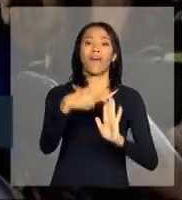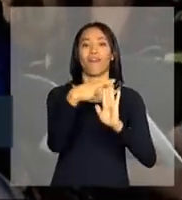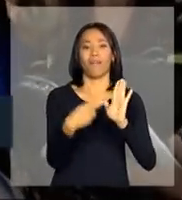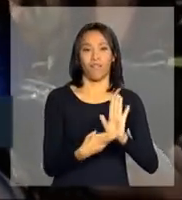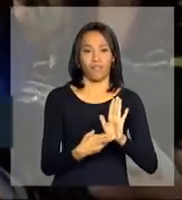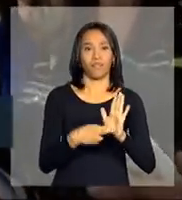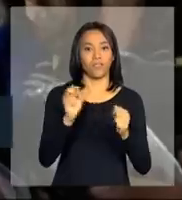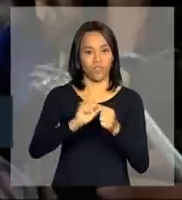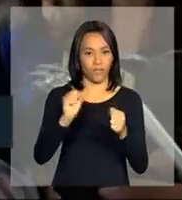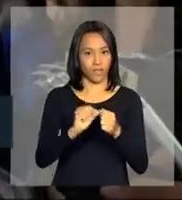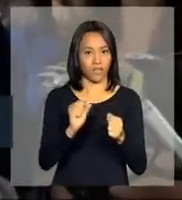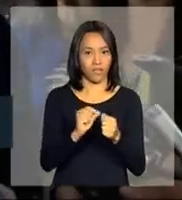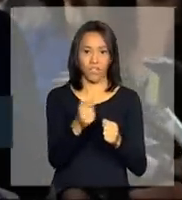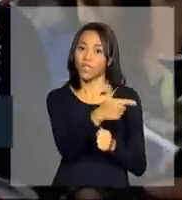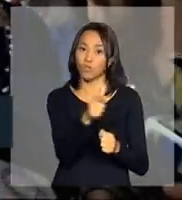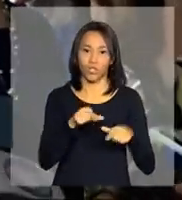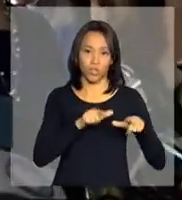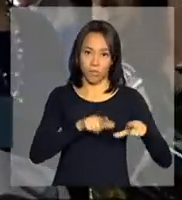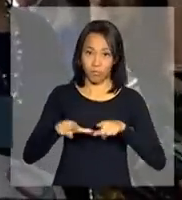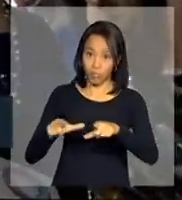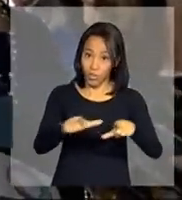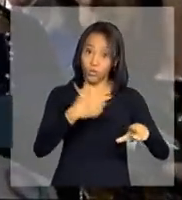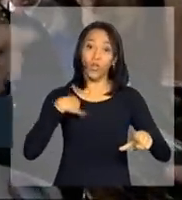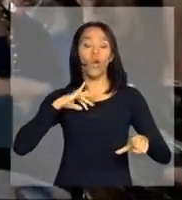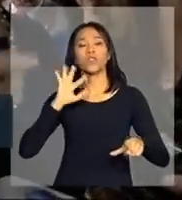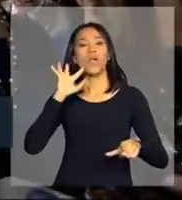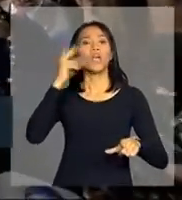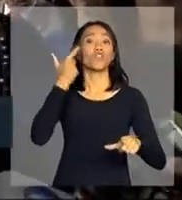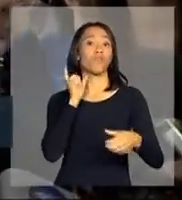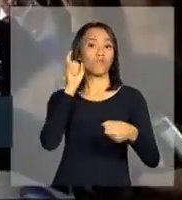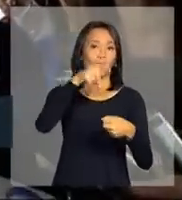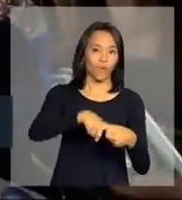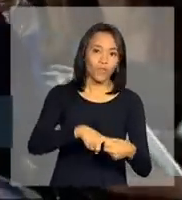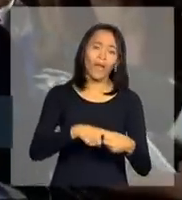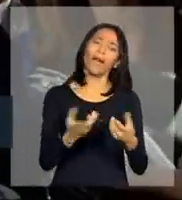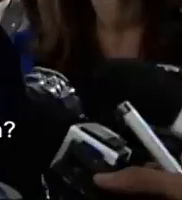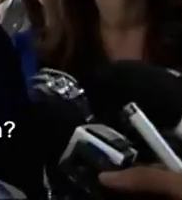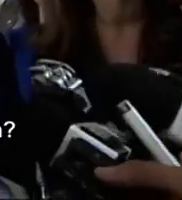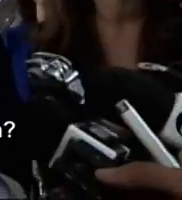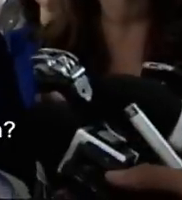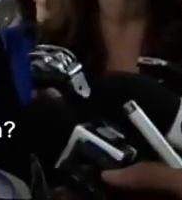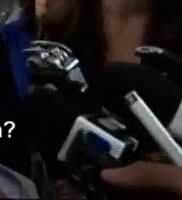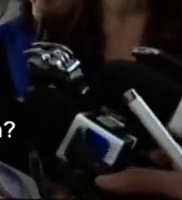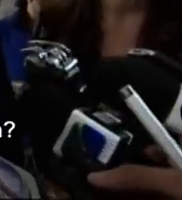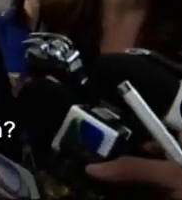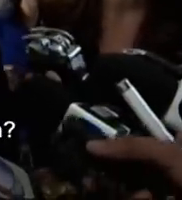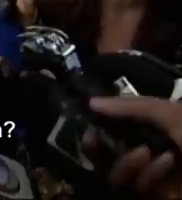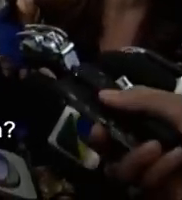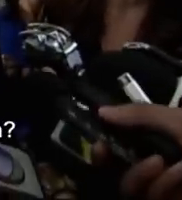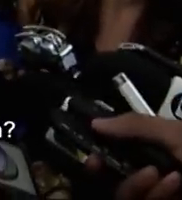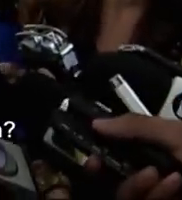de fazer. Nós estamos, resolvemos voltar e fazer o piso.